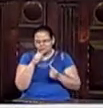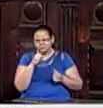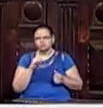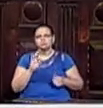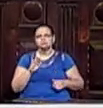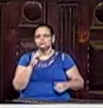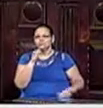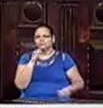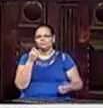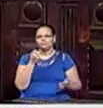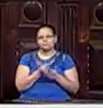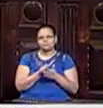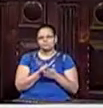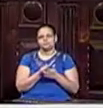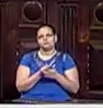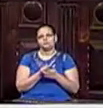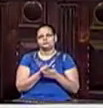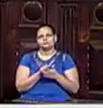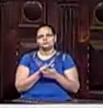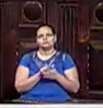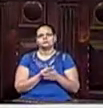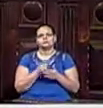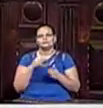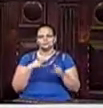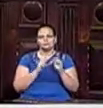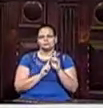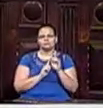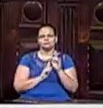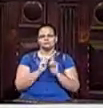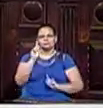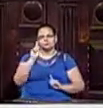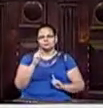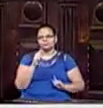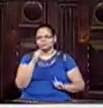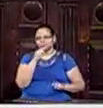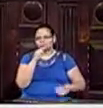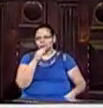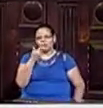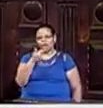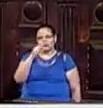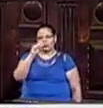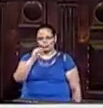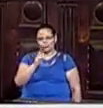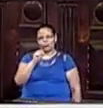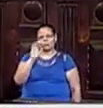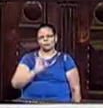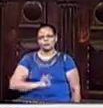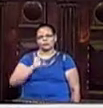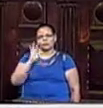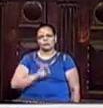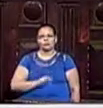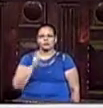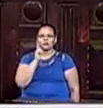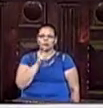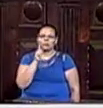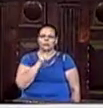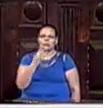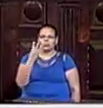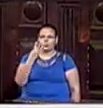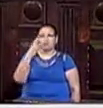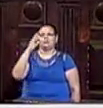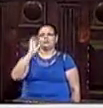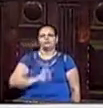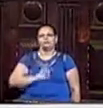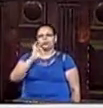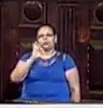de pagamento de alíquota de 28%, você está ganhando 4 pontos percentuais em cima